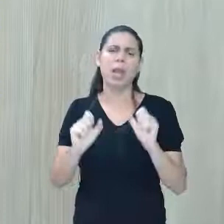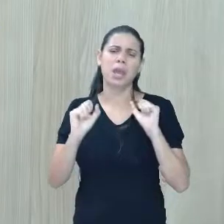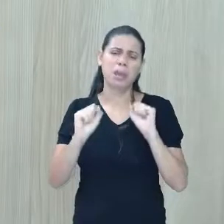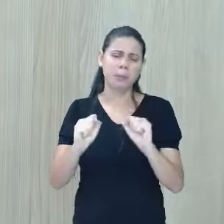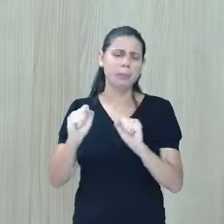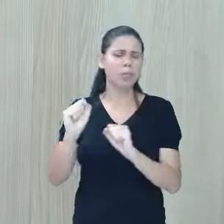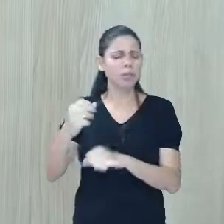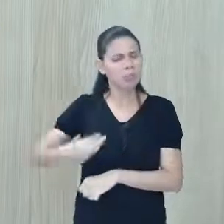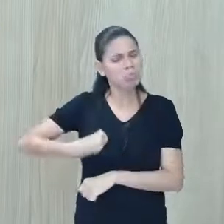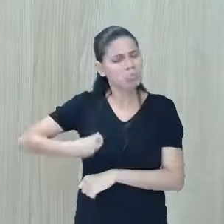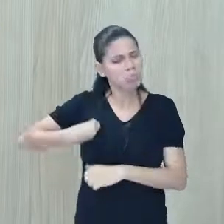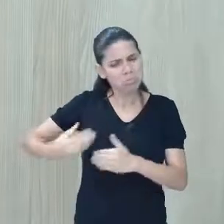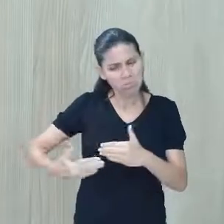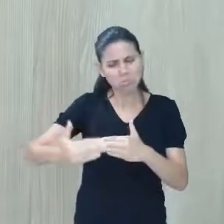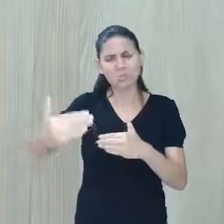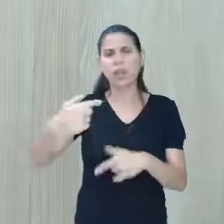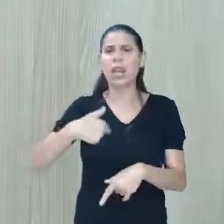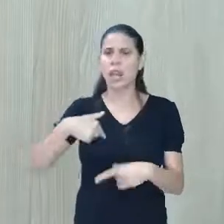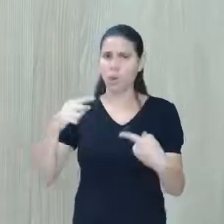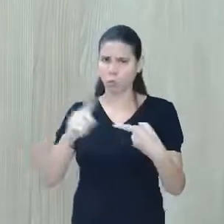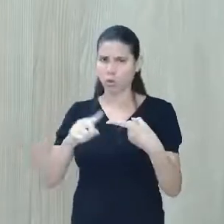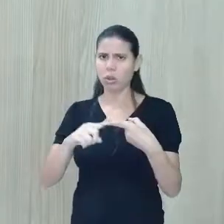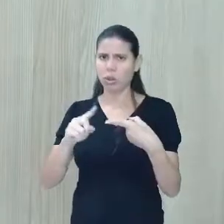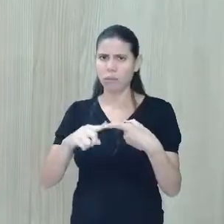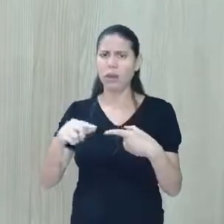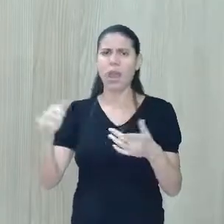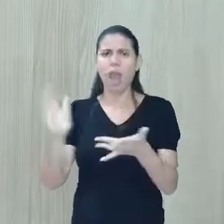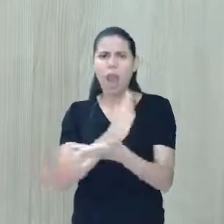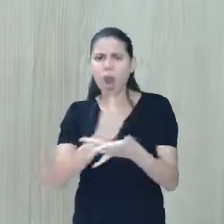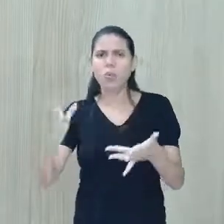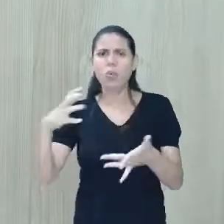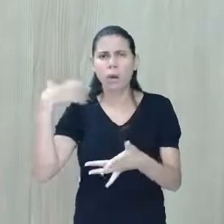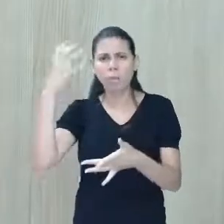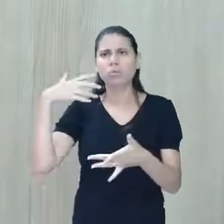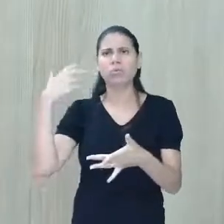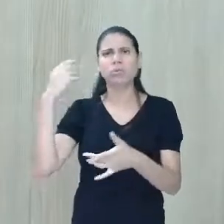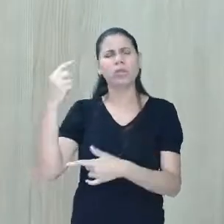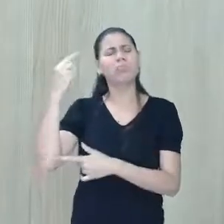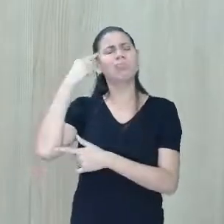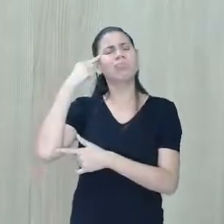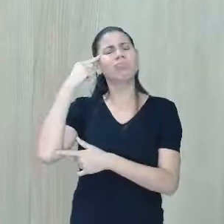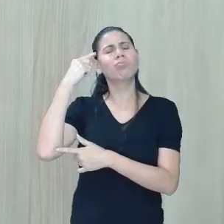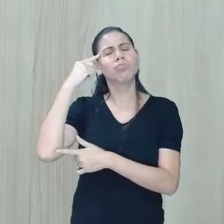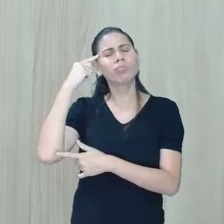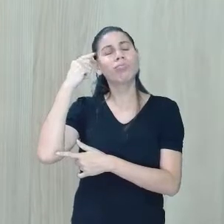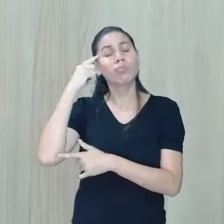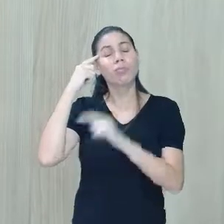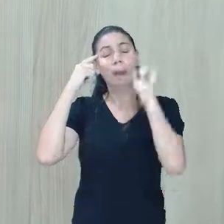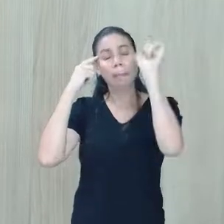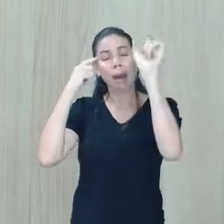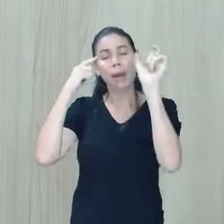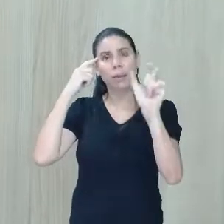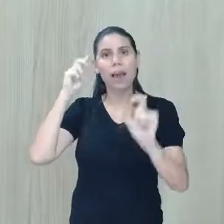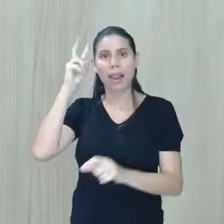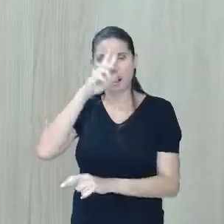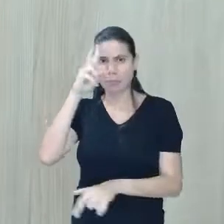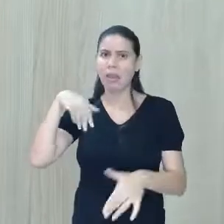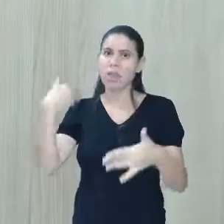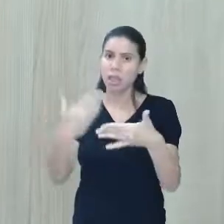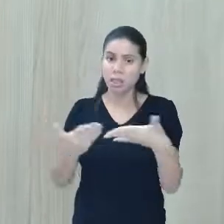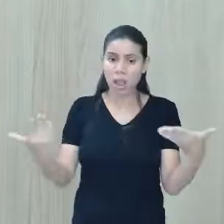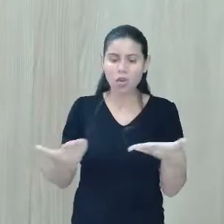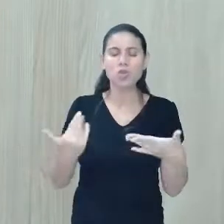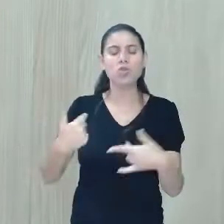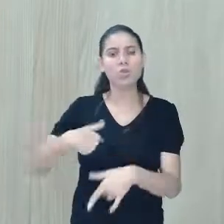vida. Eu tenho isso comigo, tenho canções que eu fiz isso e até hoje não esqueço, né? E aí também